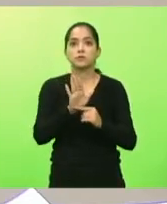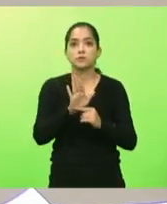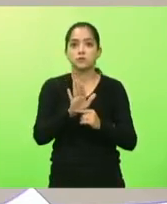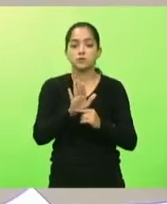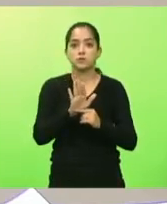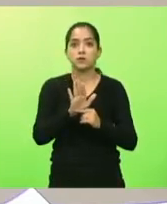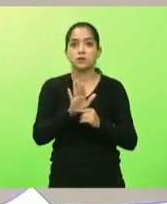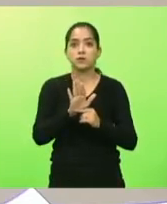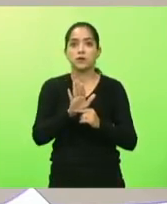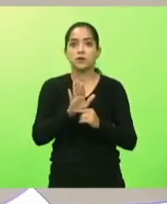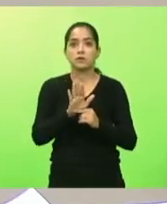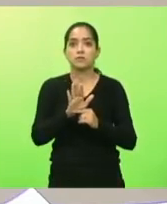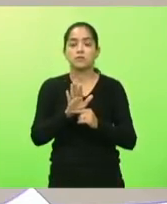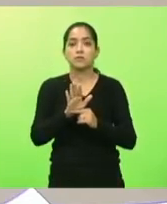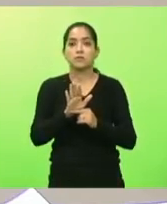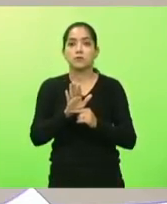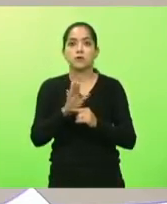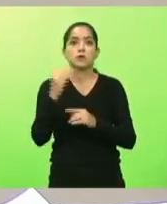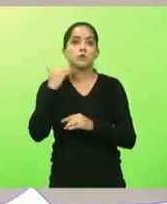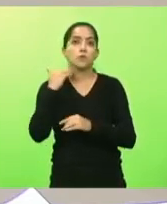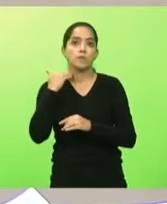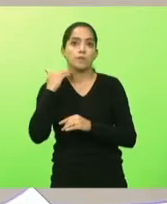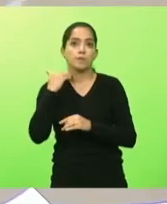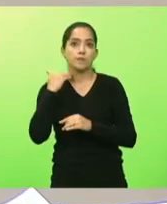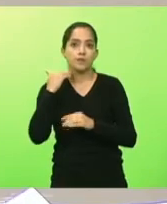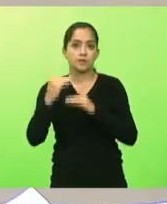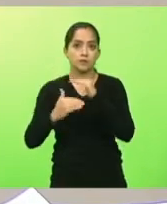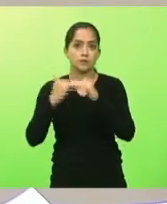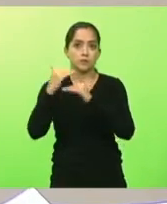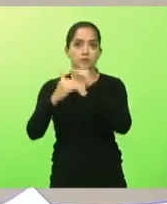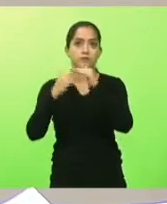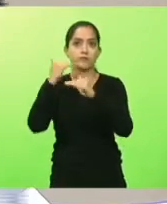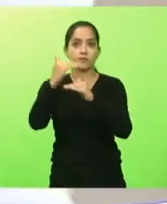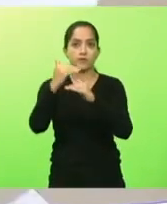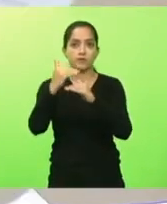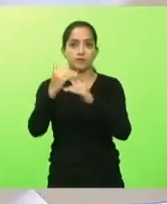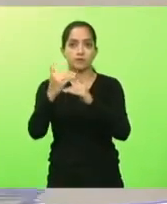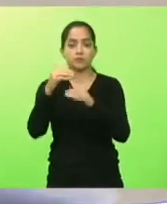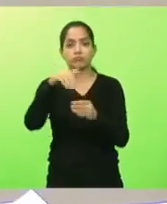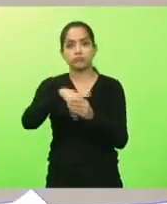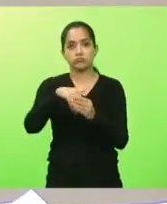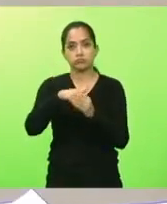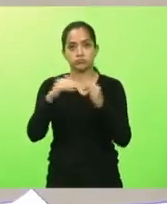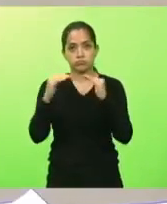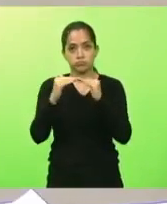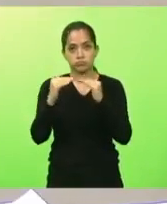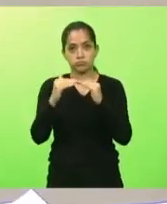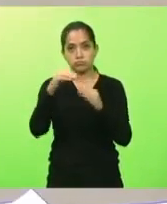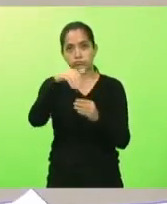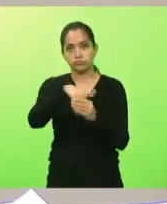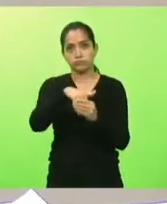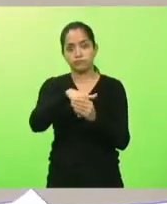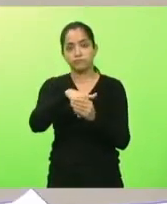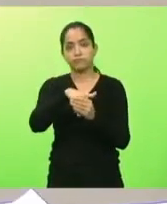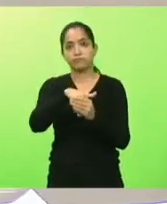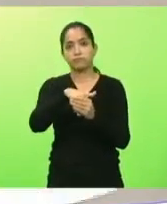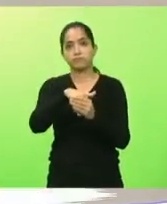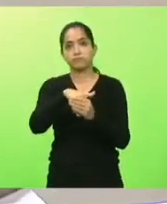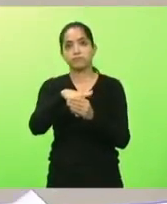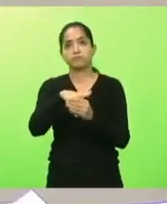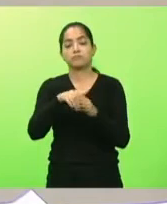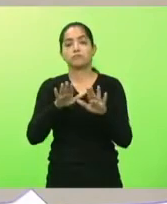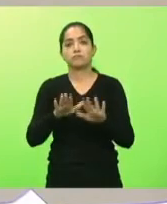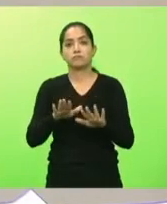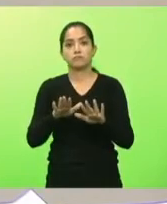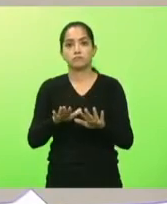operação de crédito celebrada com o Banco Interamericano de Desenvolvimento. Em discussão. Não havendo quem queira discutir, em votação. Deputados que aprovam, permaneçam